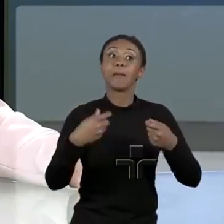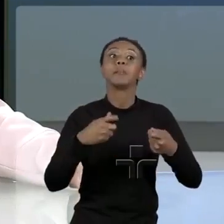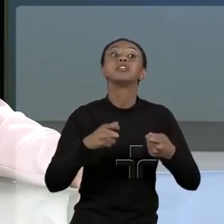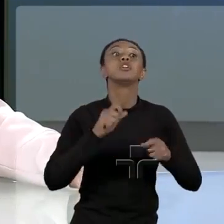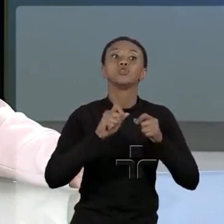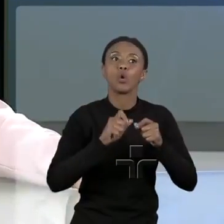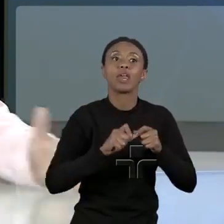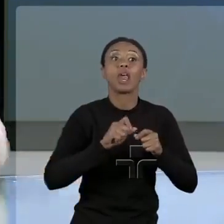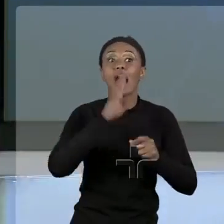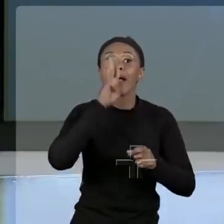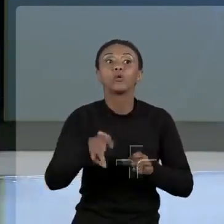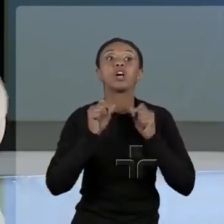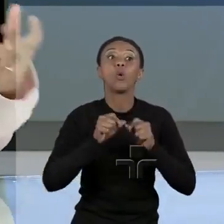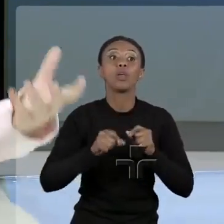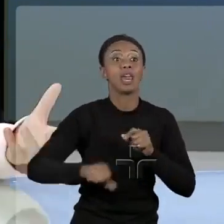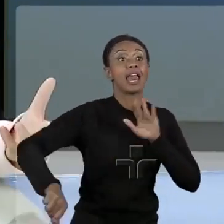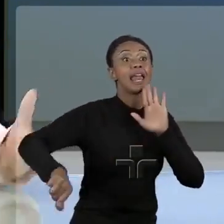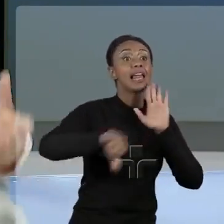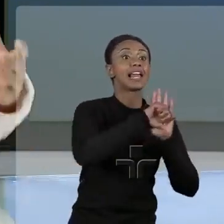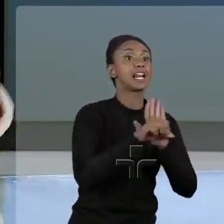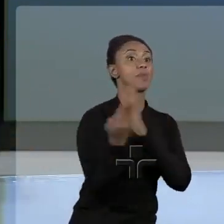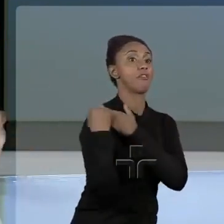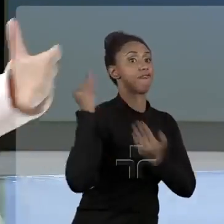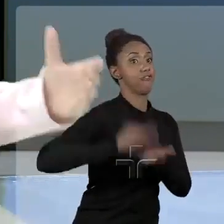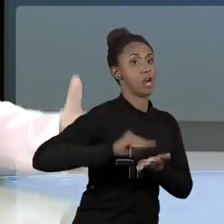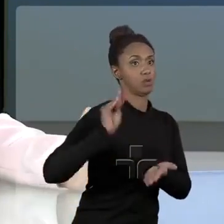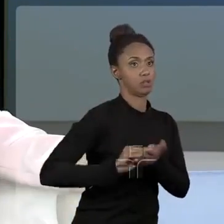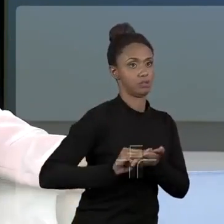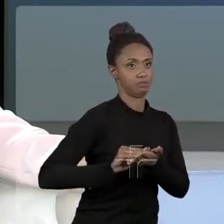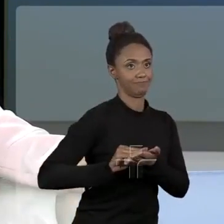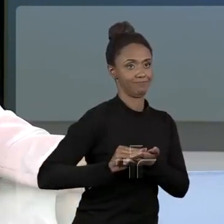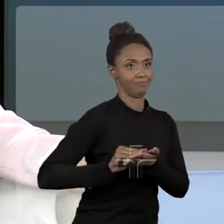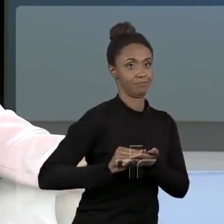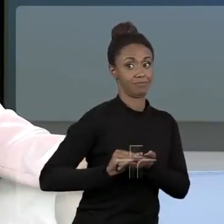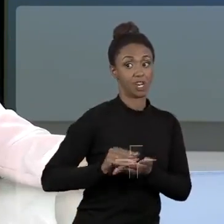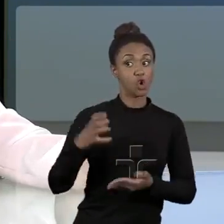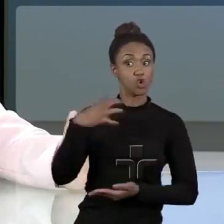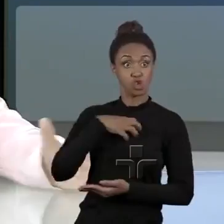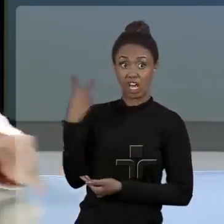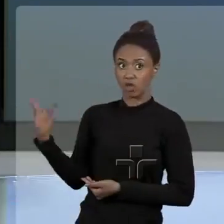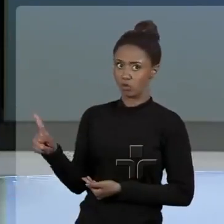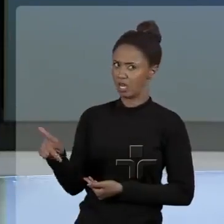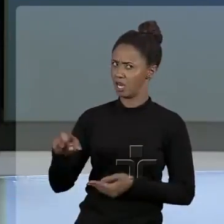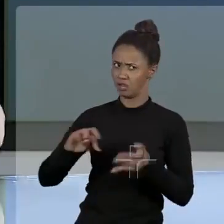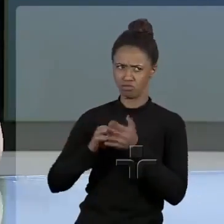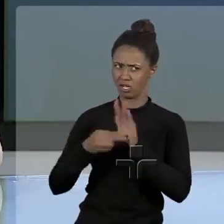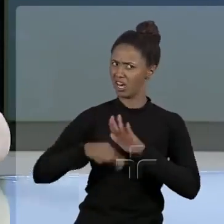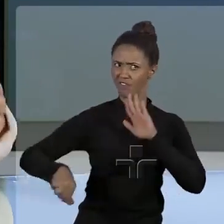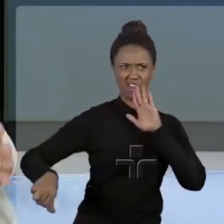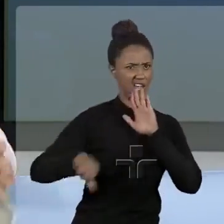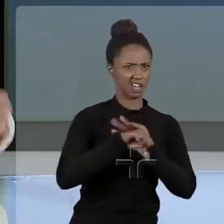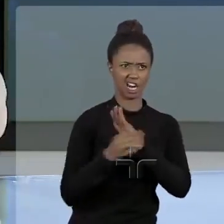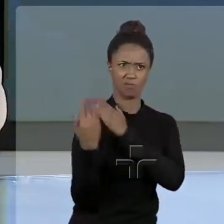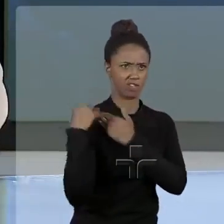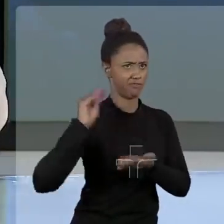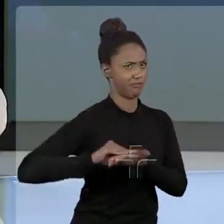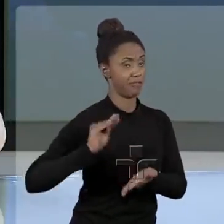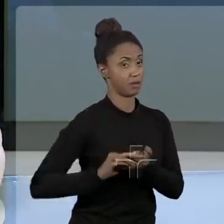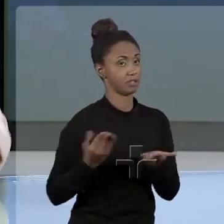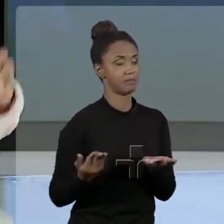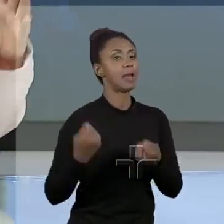responsabilidade. Né? Estilo não é crime de responsabilidade. Então, não temos